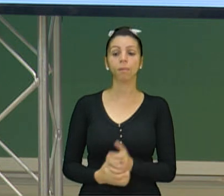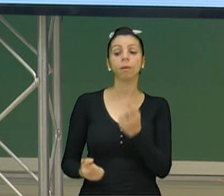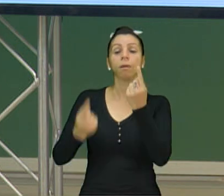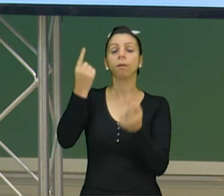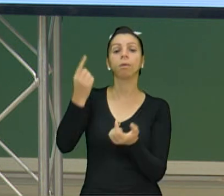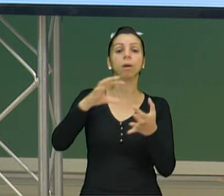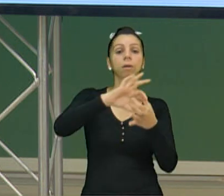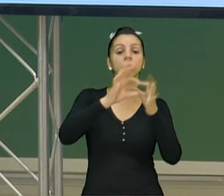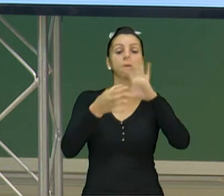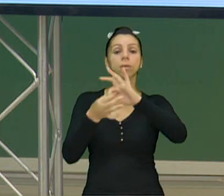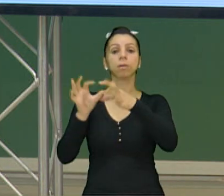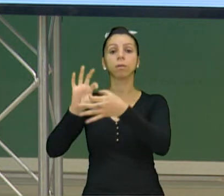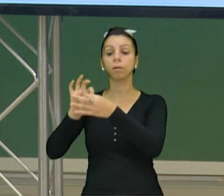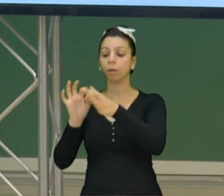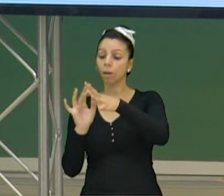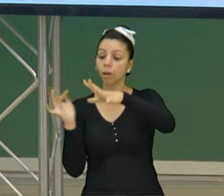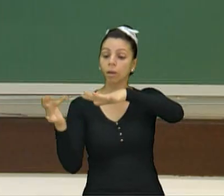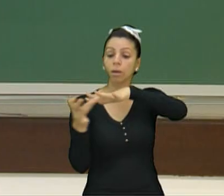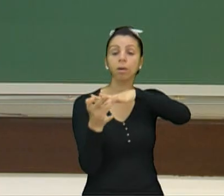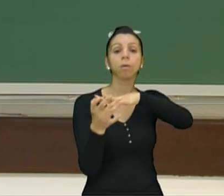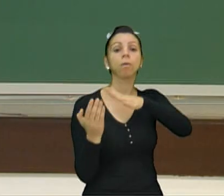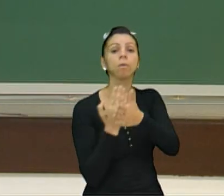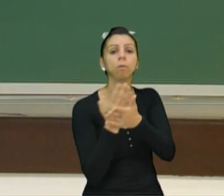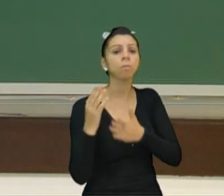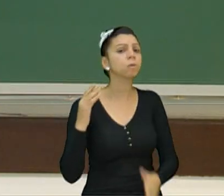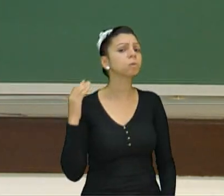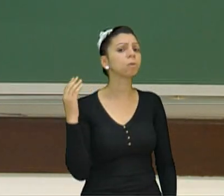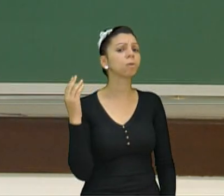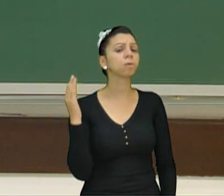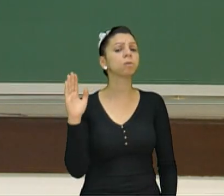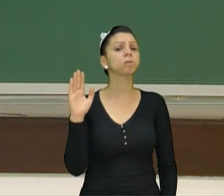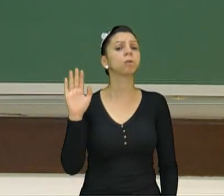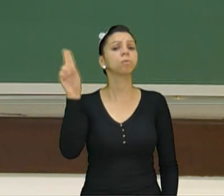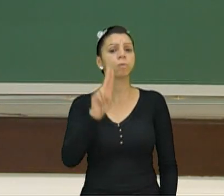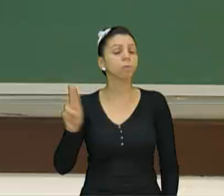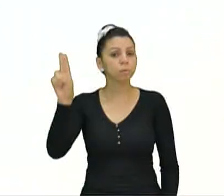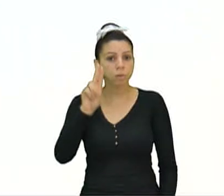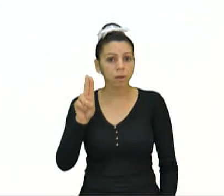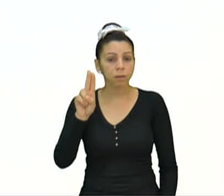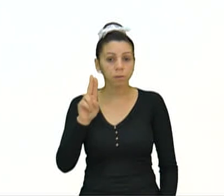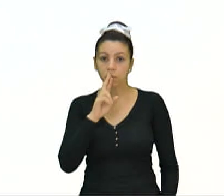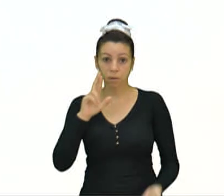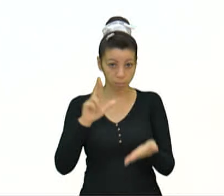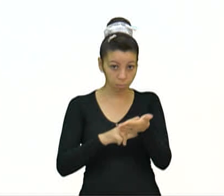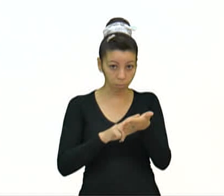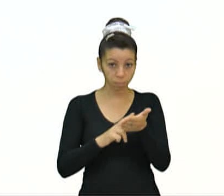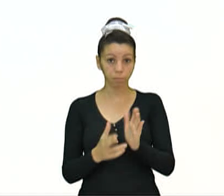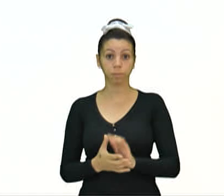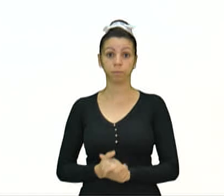que as mídias sociais passaram a ser utilizadas na transmissão dos jogos? Respondam aí.